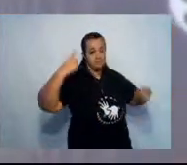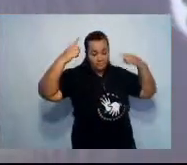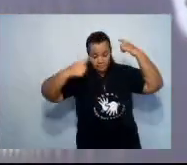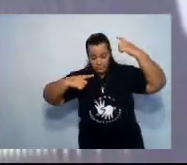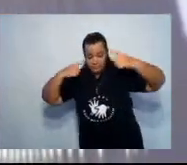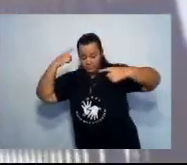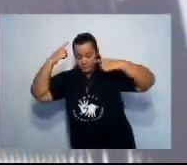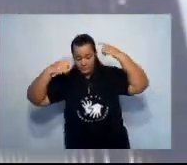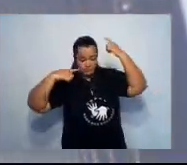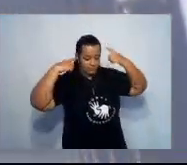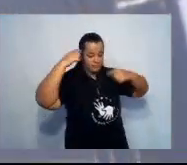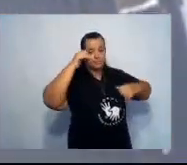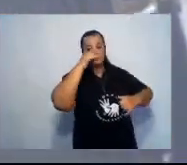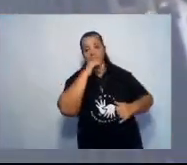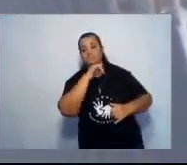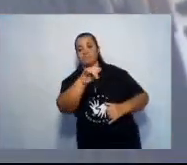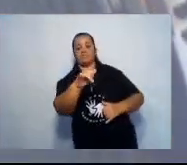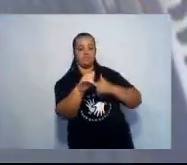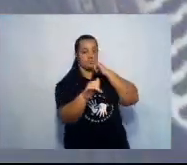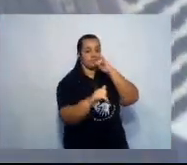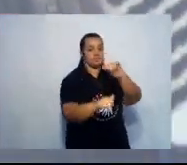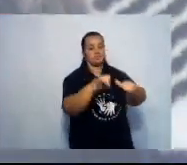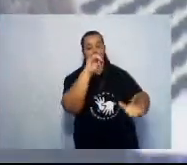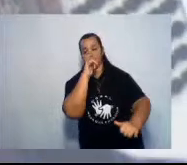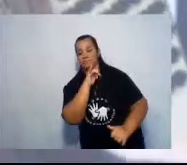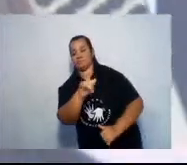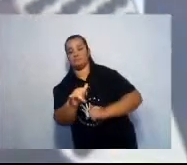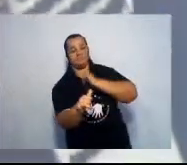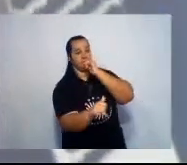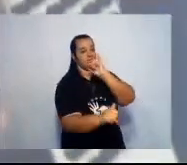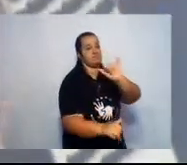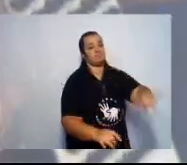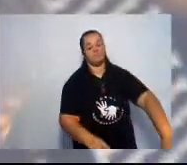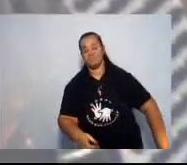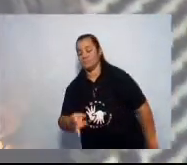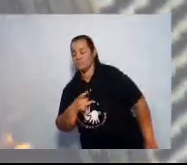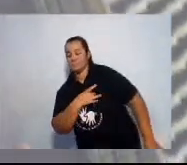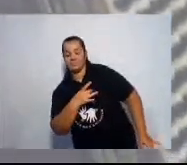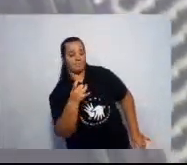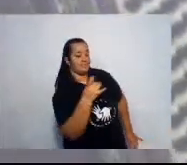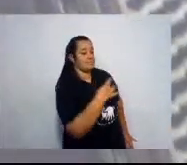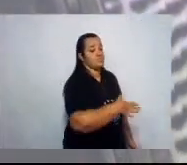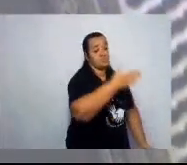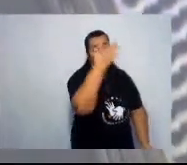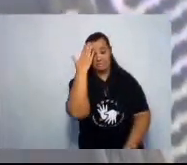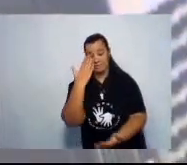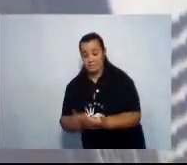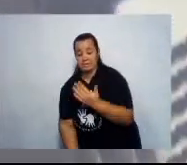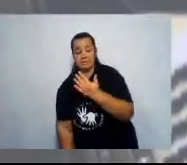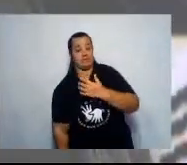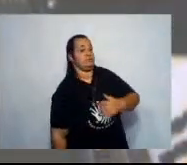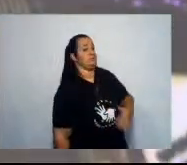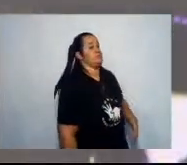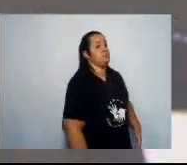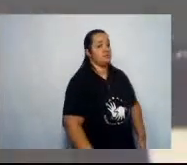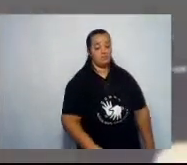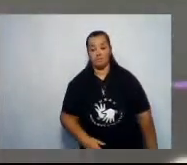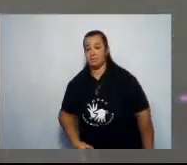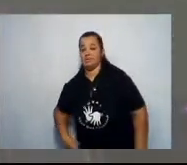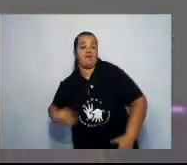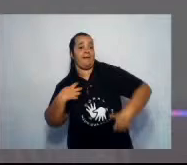pavor. Tá doido que eu vou fazer propaganda de você. Isso não é medo de te